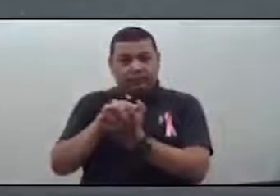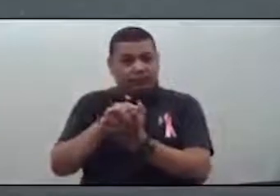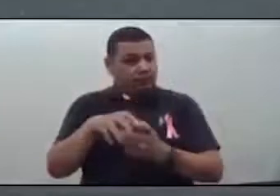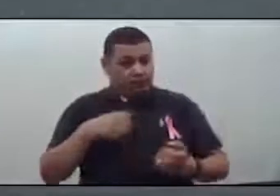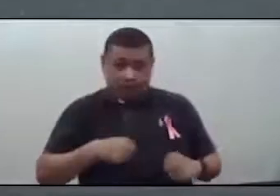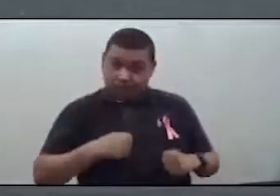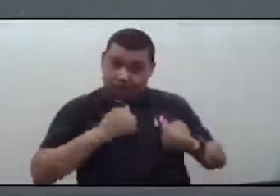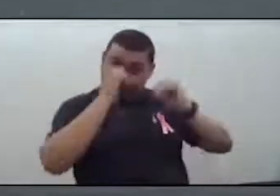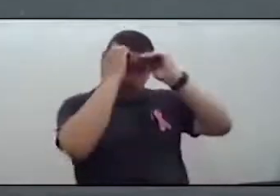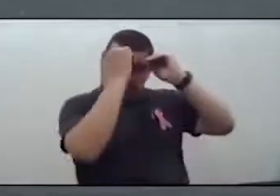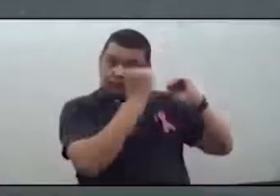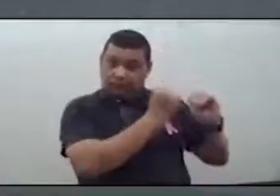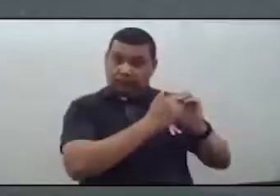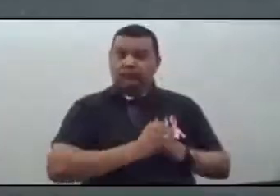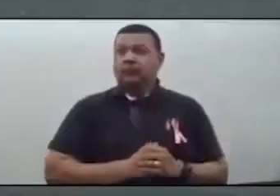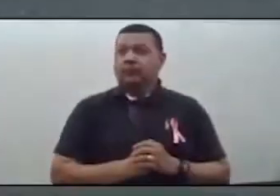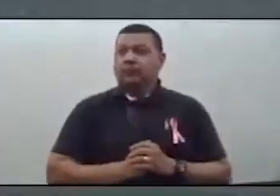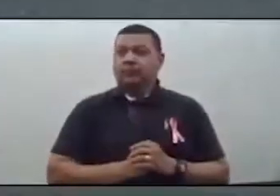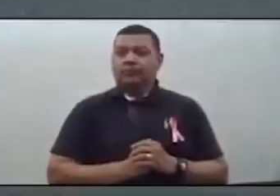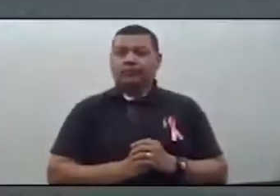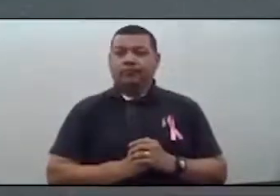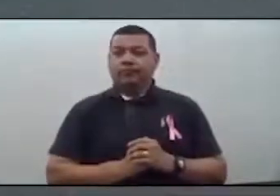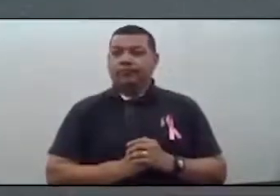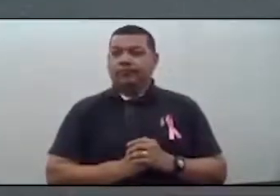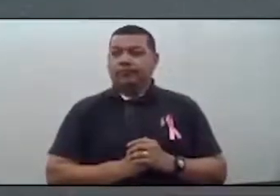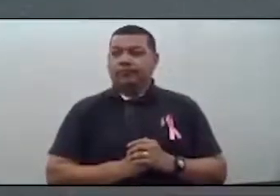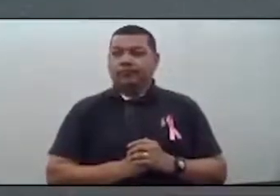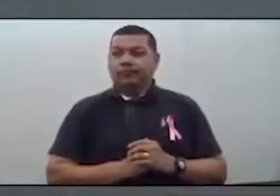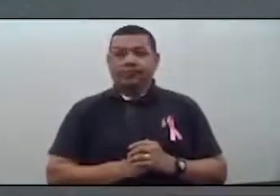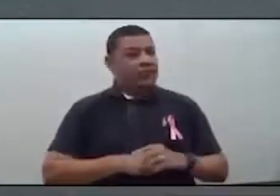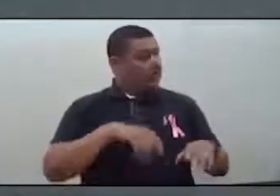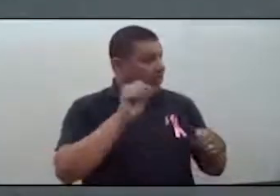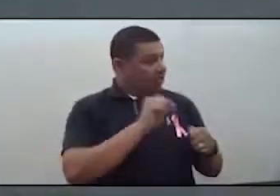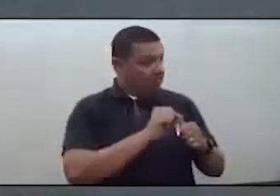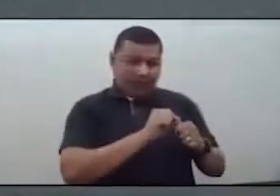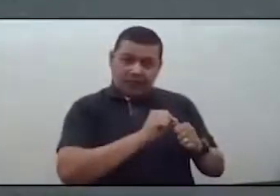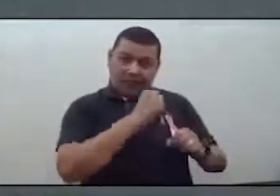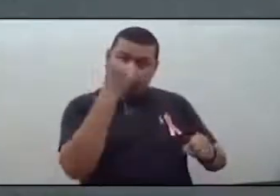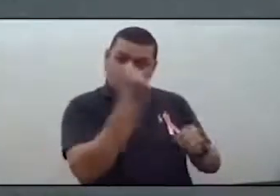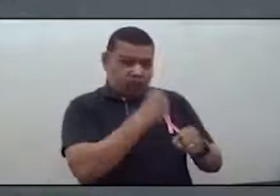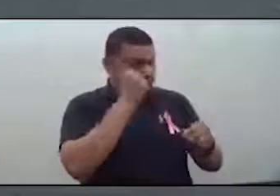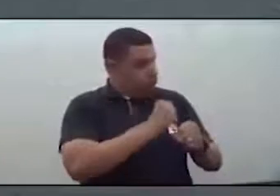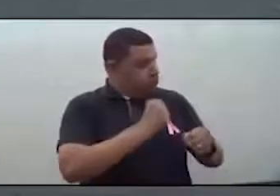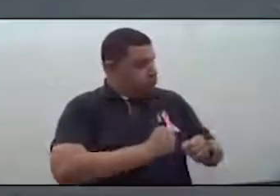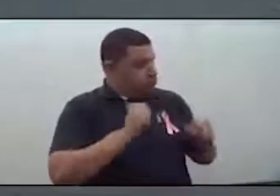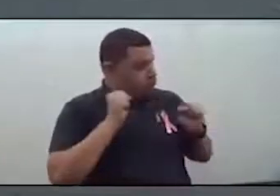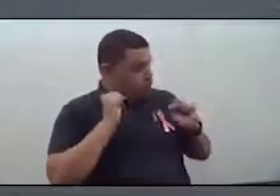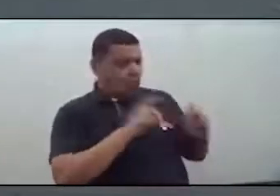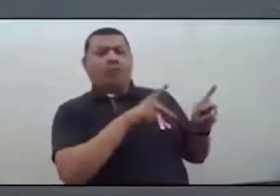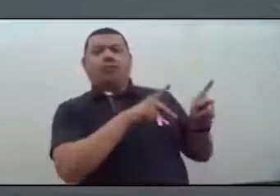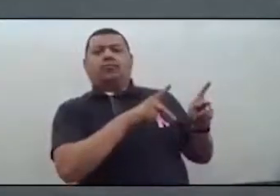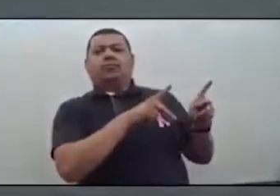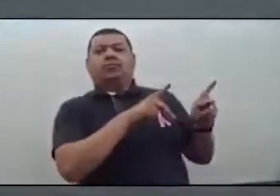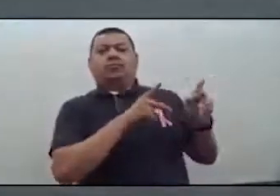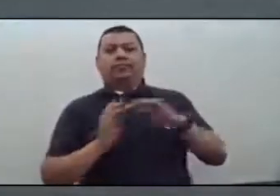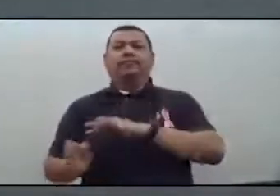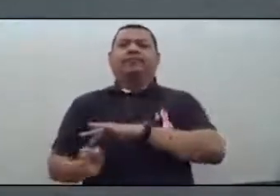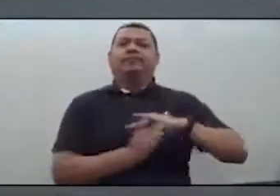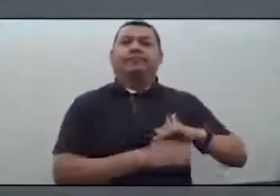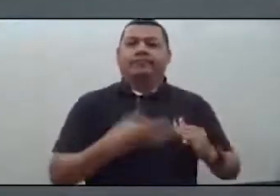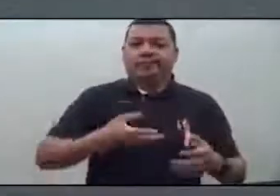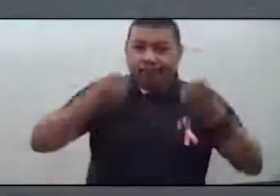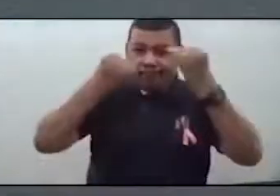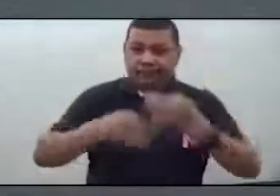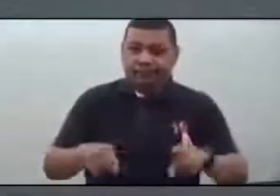respeitado e que o asfalto ali seja realmente refeito. Eu quero falar um